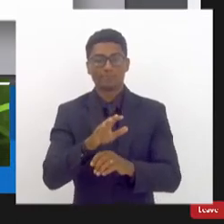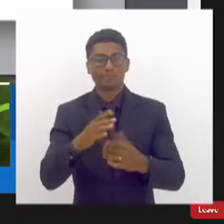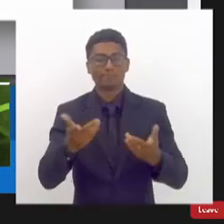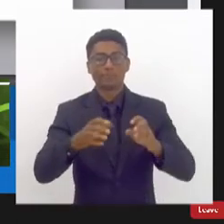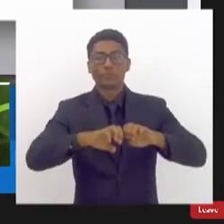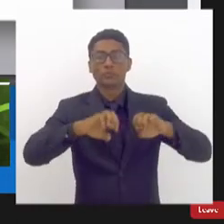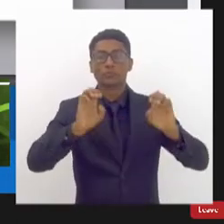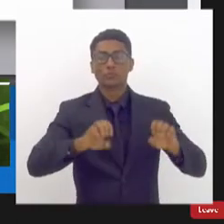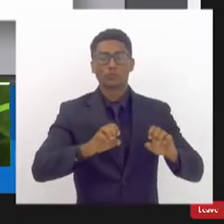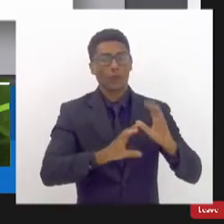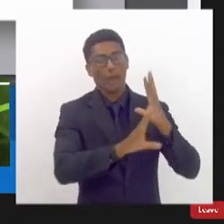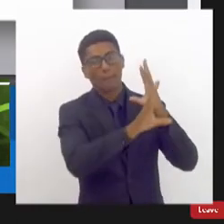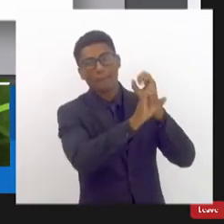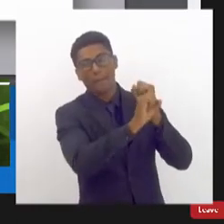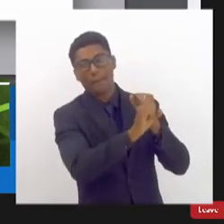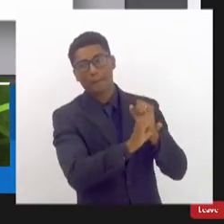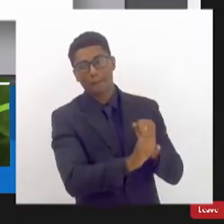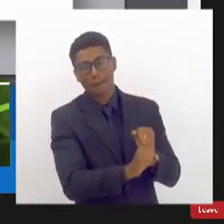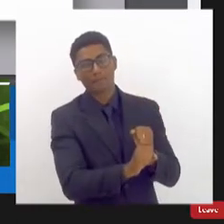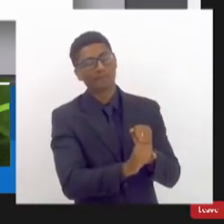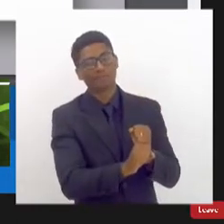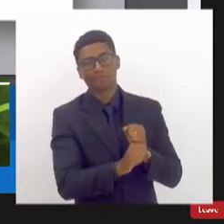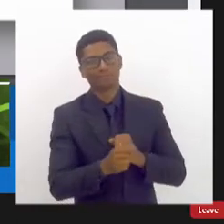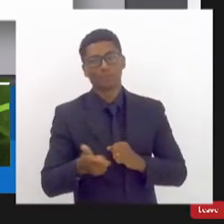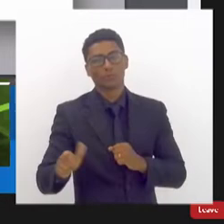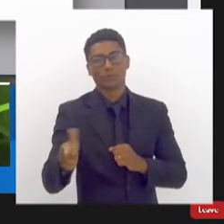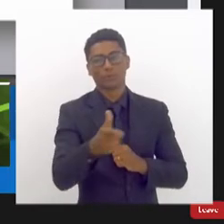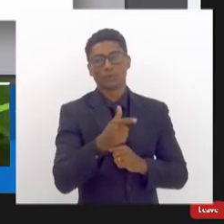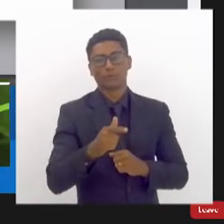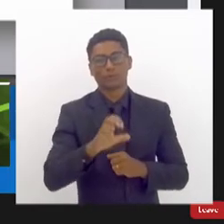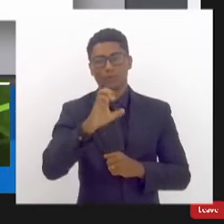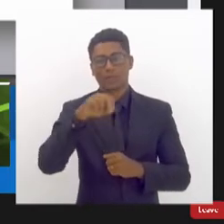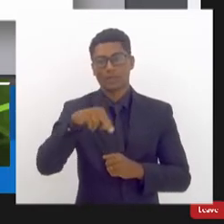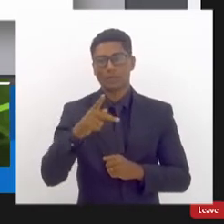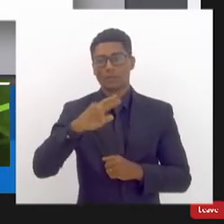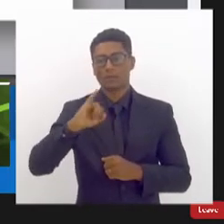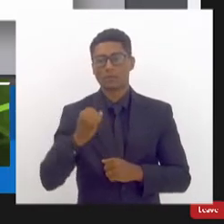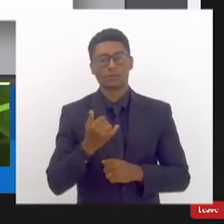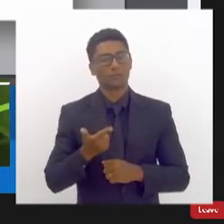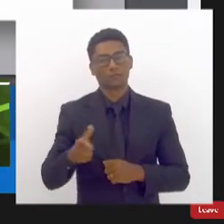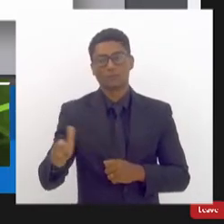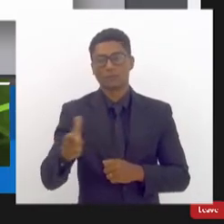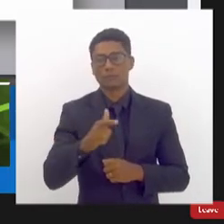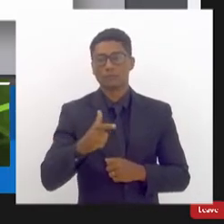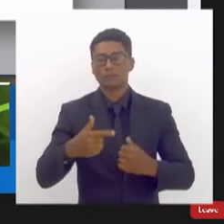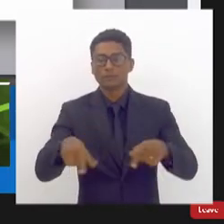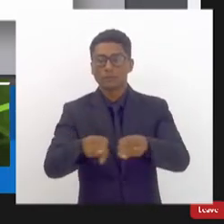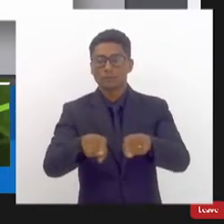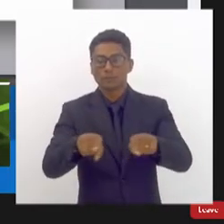contábil para executar orçamento. Não possui CNPJ, não possui quadro